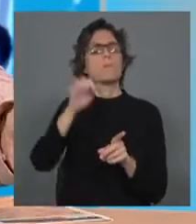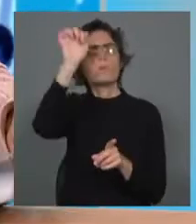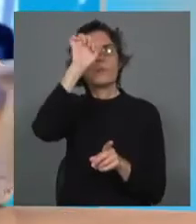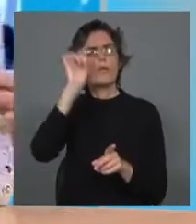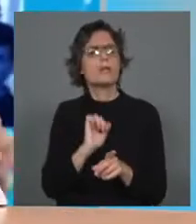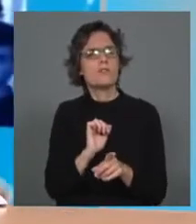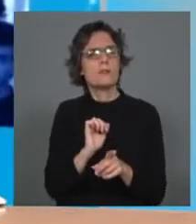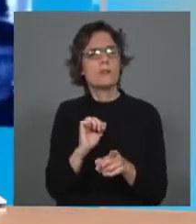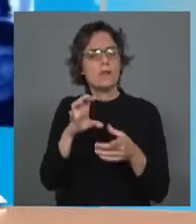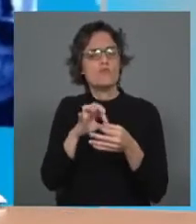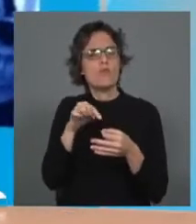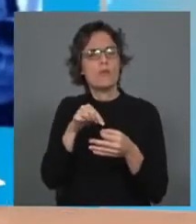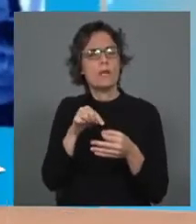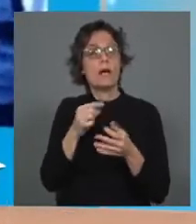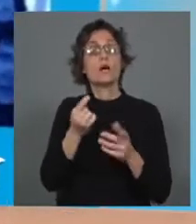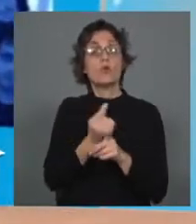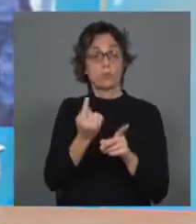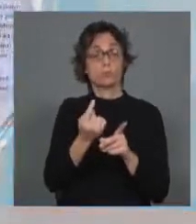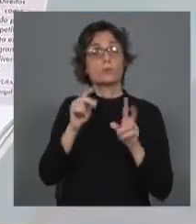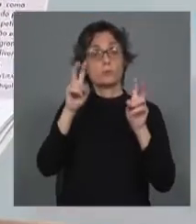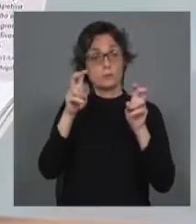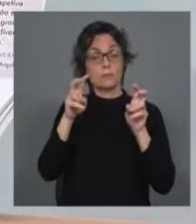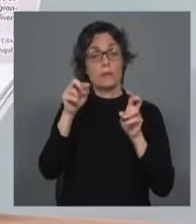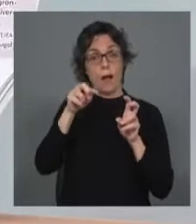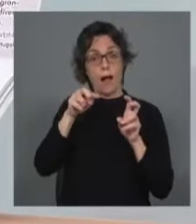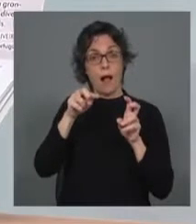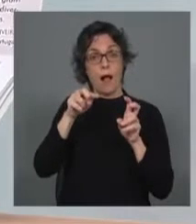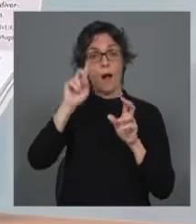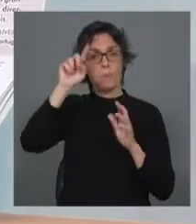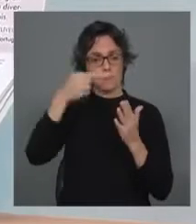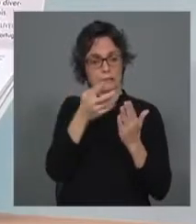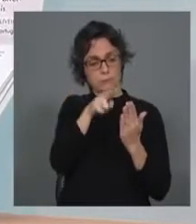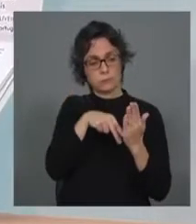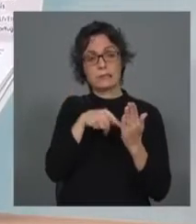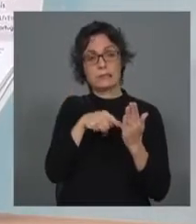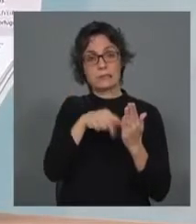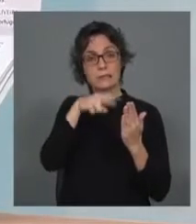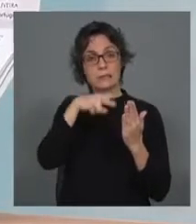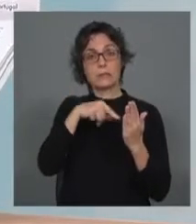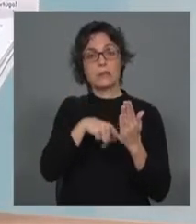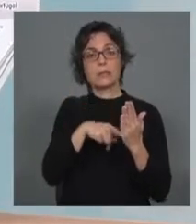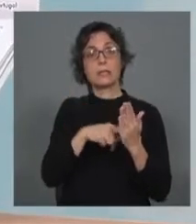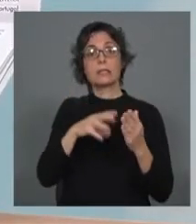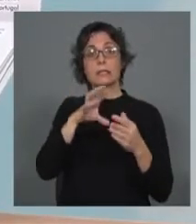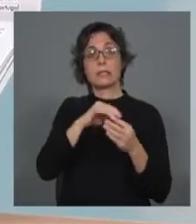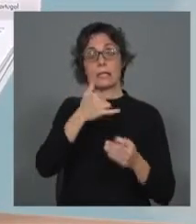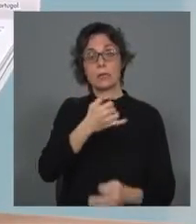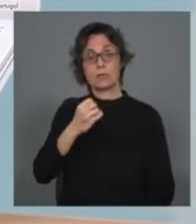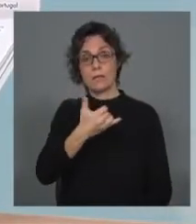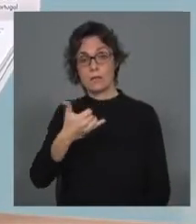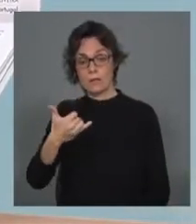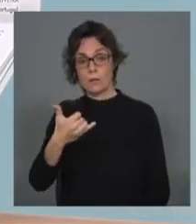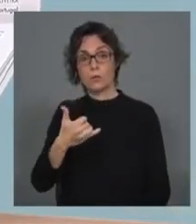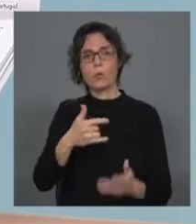uma temática, todo ano, uma temática literária escolhida. Este ano de 2022, a temática literária